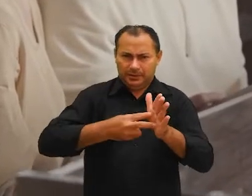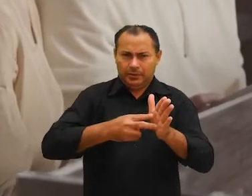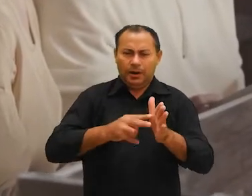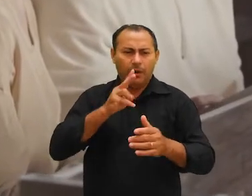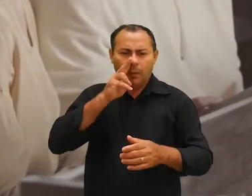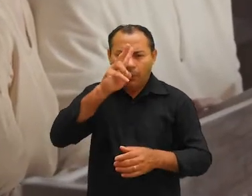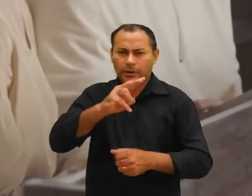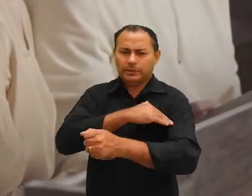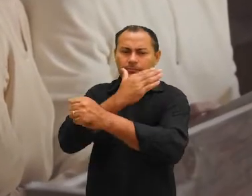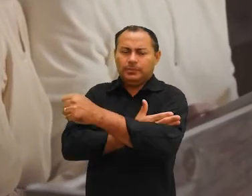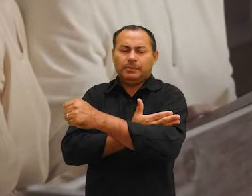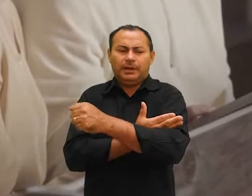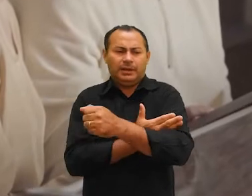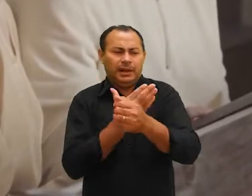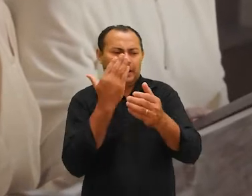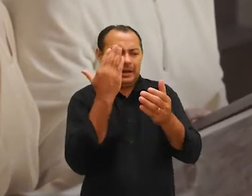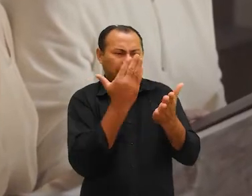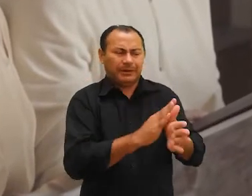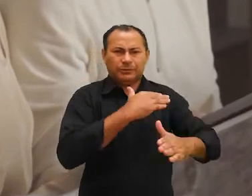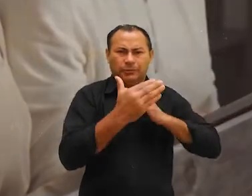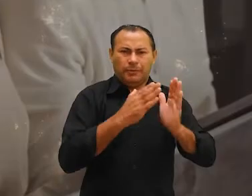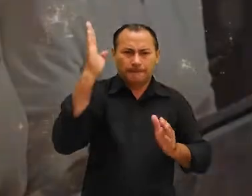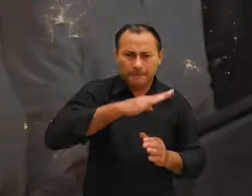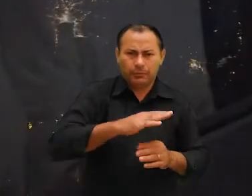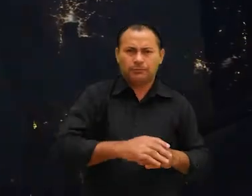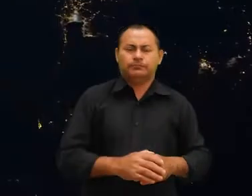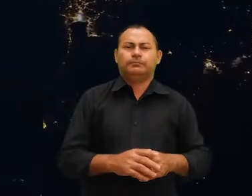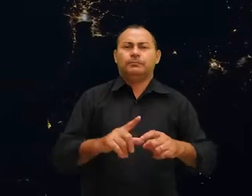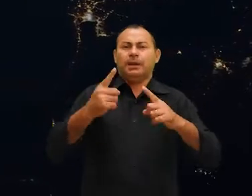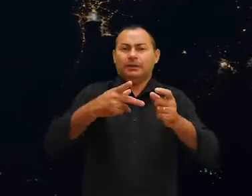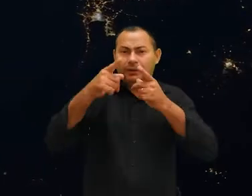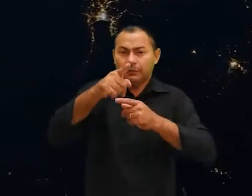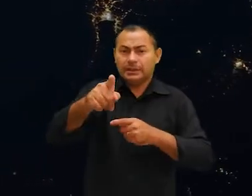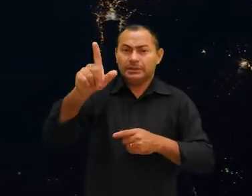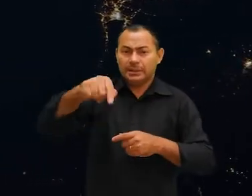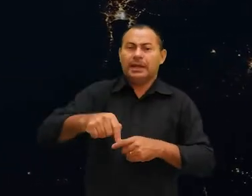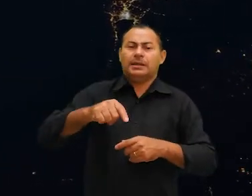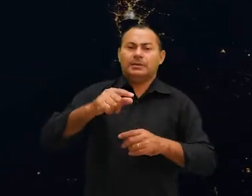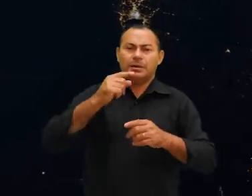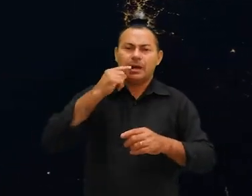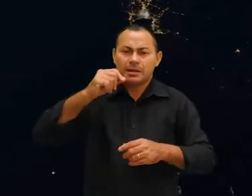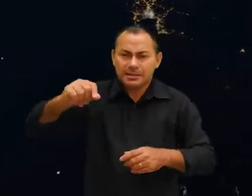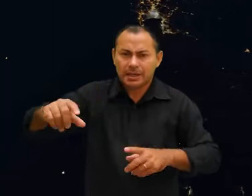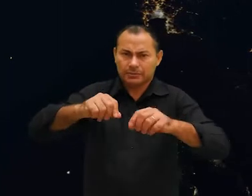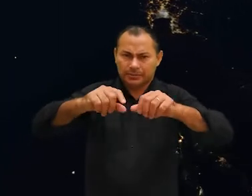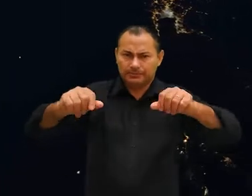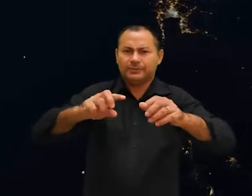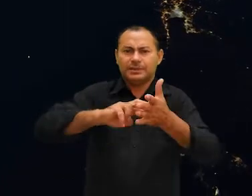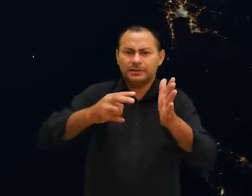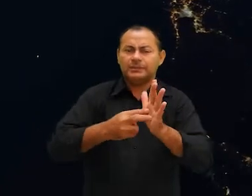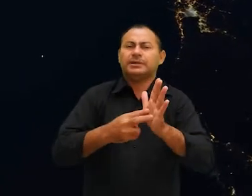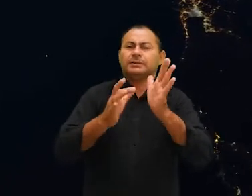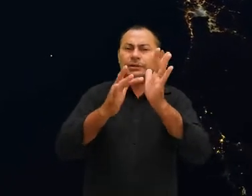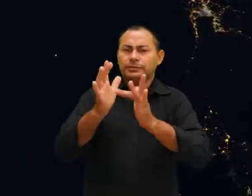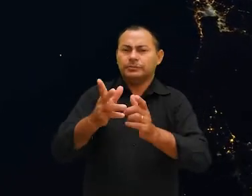força que vai preservar o mundo da corrupção moral e espiritual mas depois de dizer vocês são o sal da terra Jesus